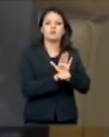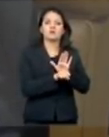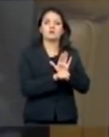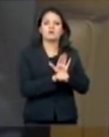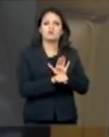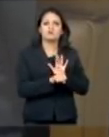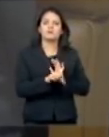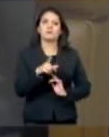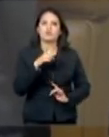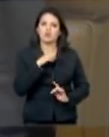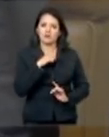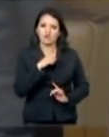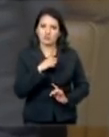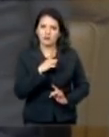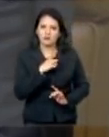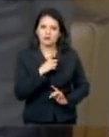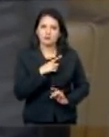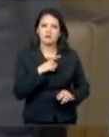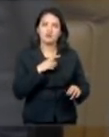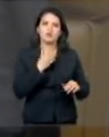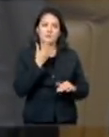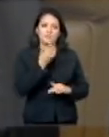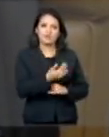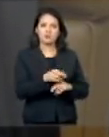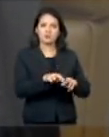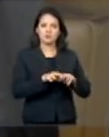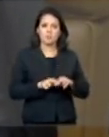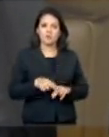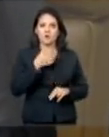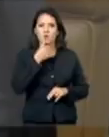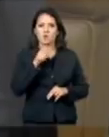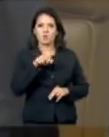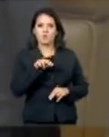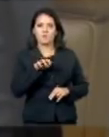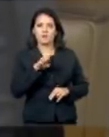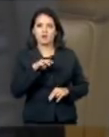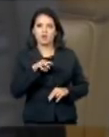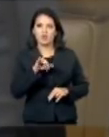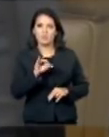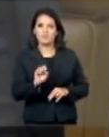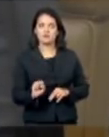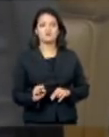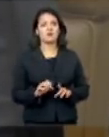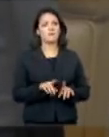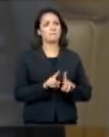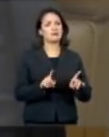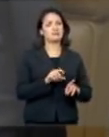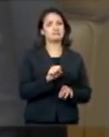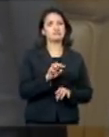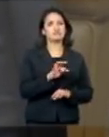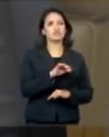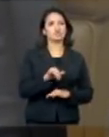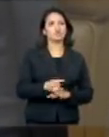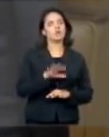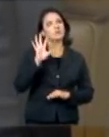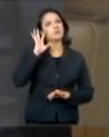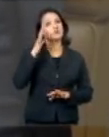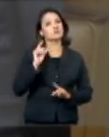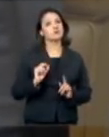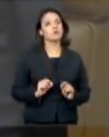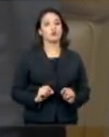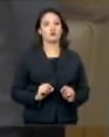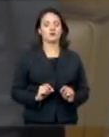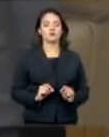pelo ora recorrido ao enfrentar essa questão é decidiu que o poder de